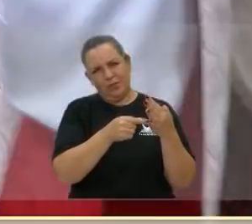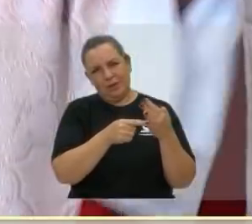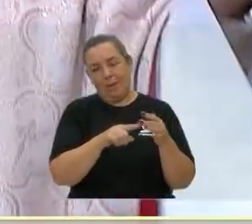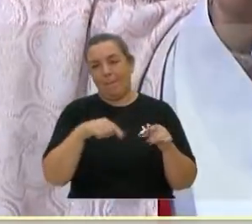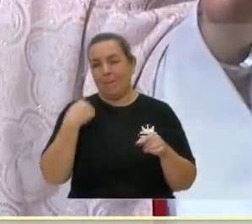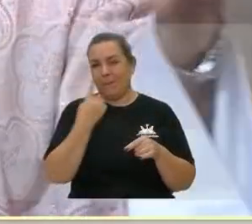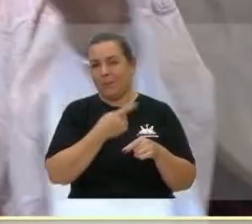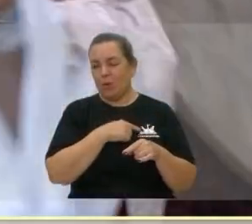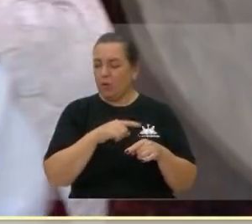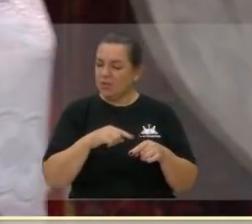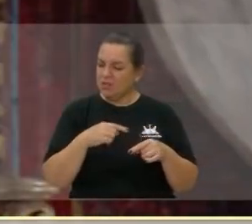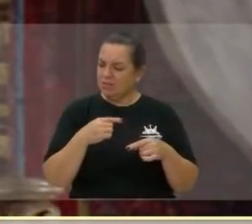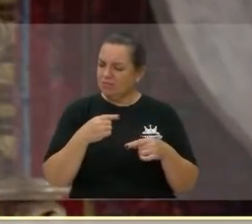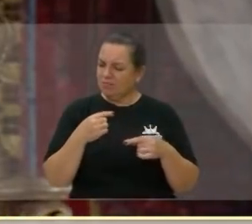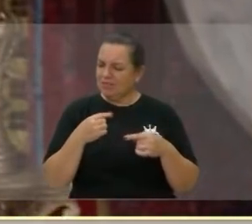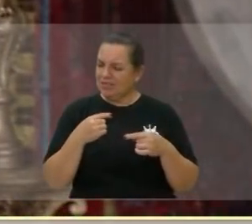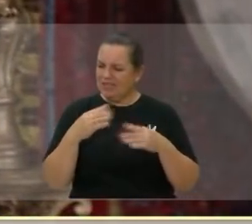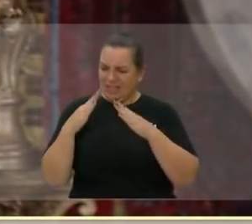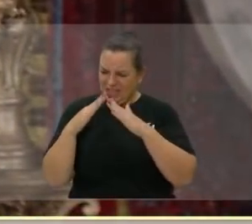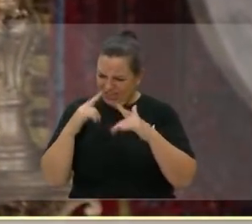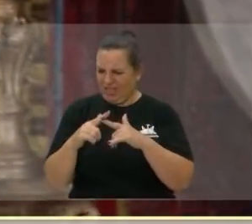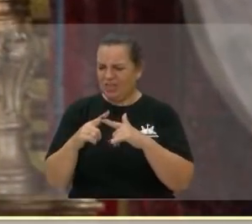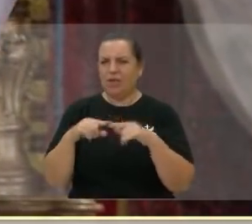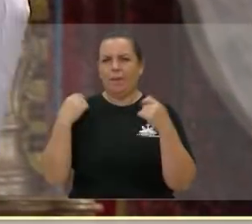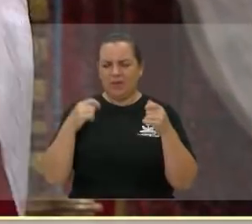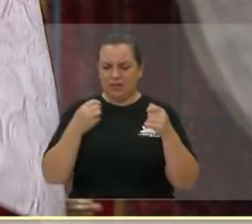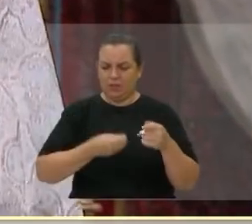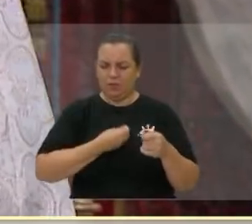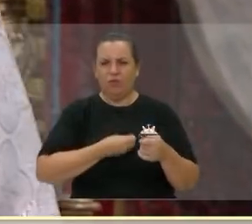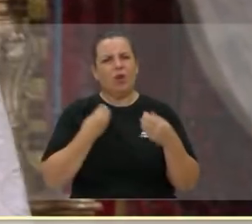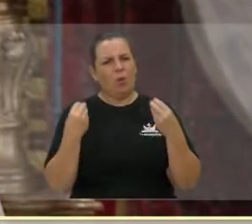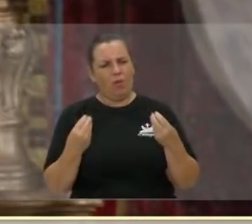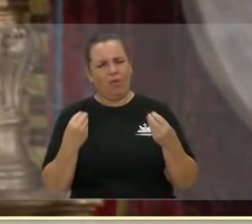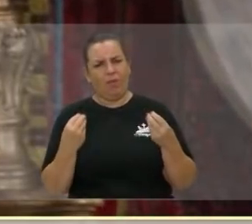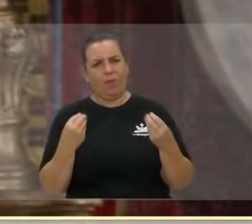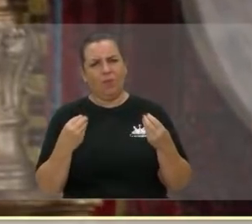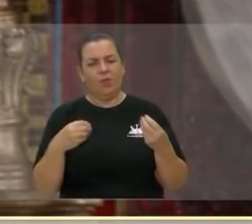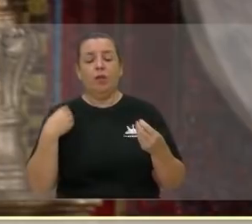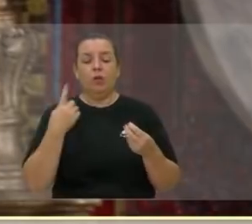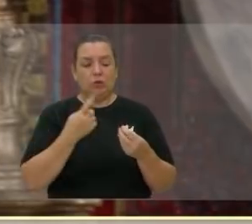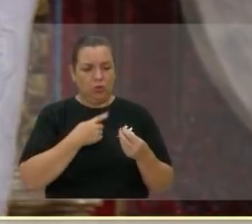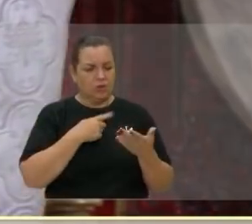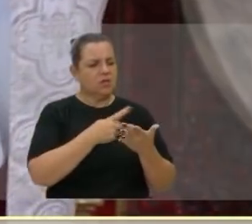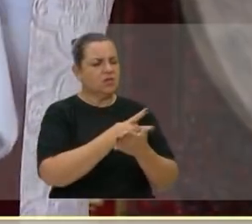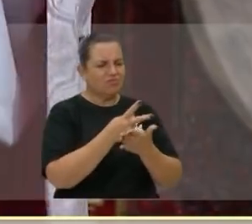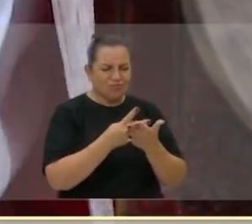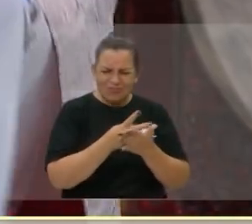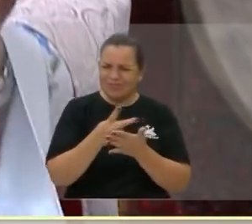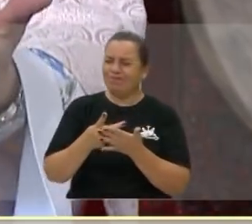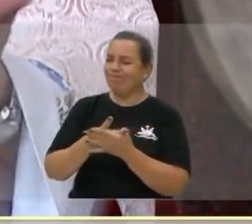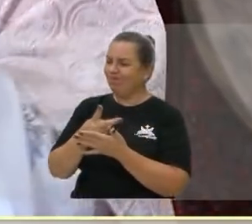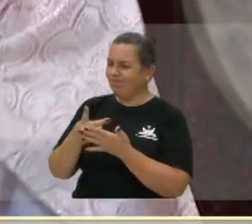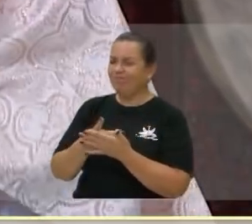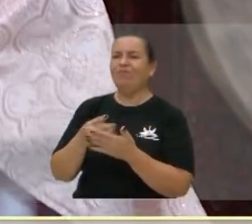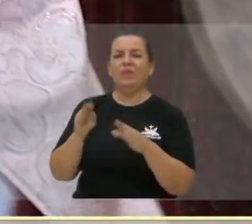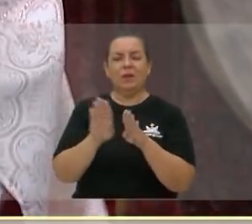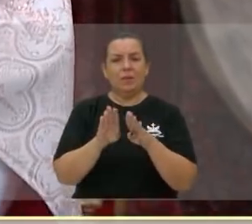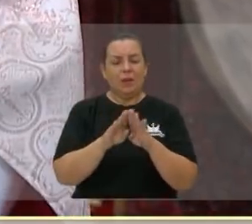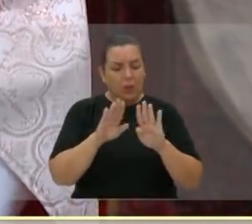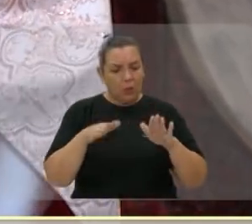como igreja se vive, nós, nas nossas buscas, nas nossas, até no